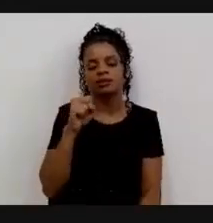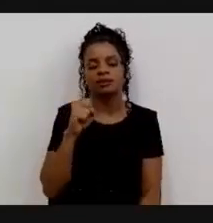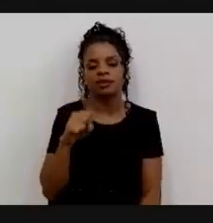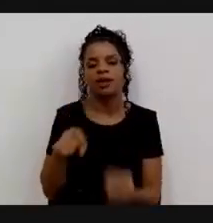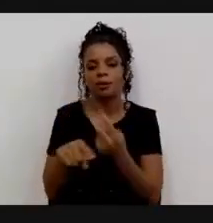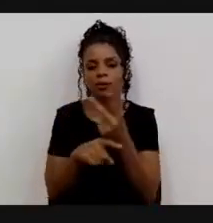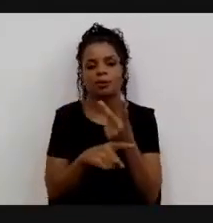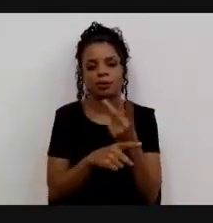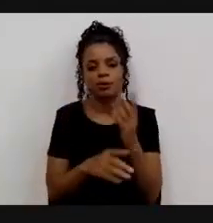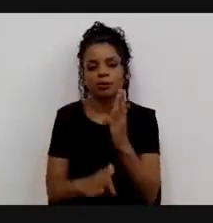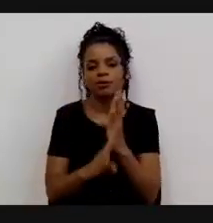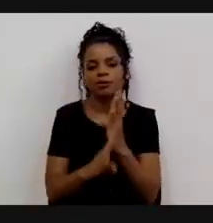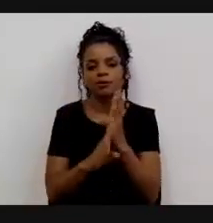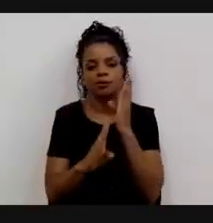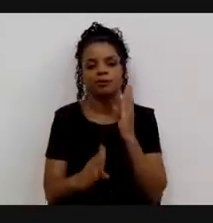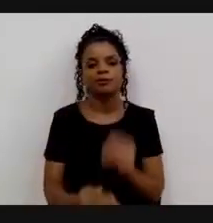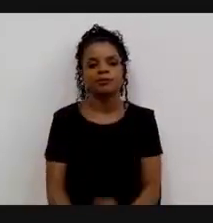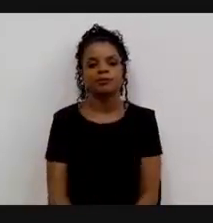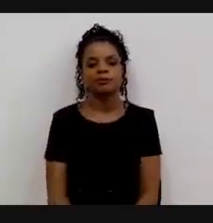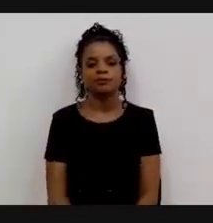caçando direitinho, que a gente acha.